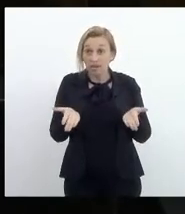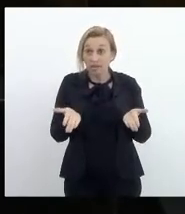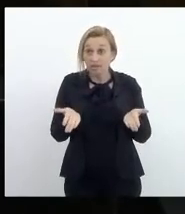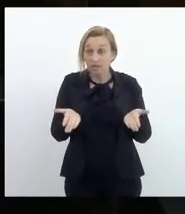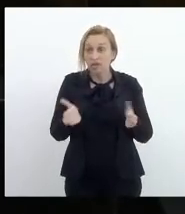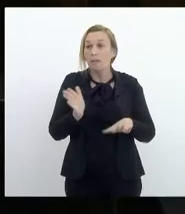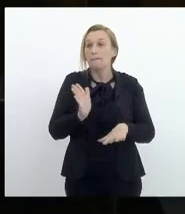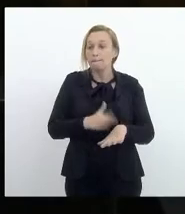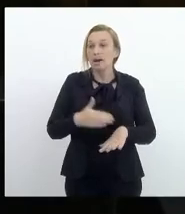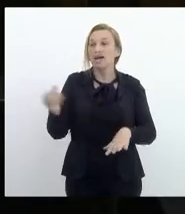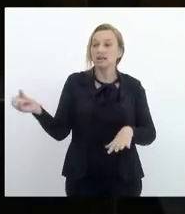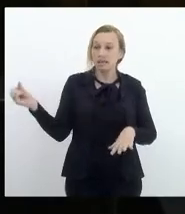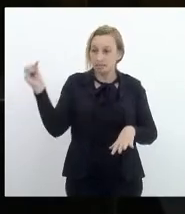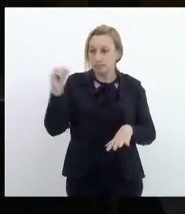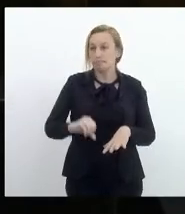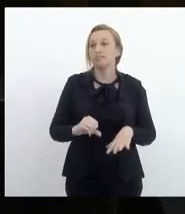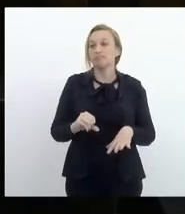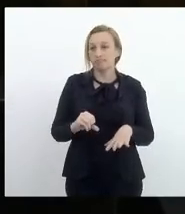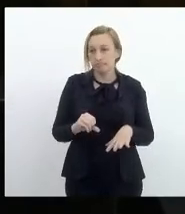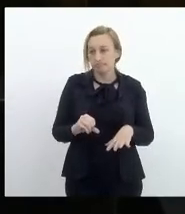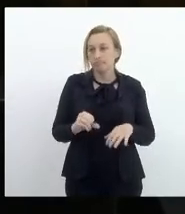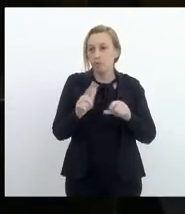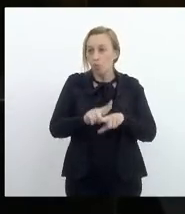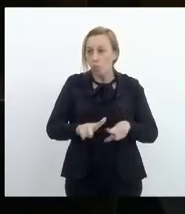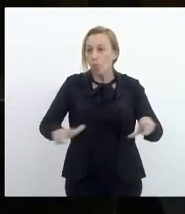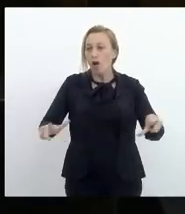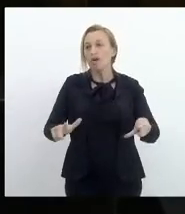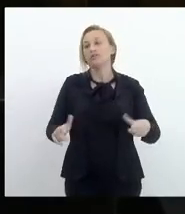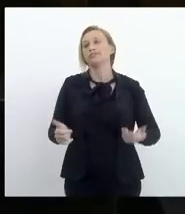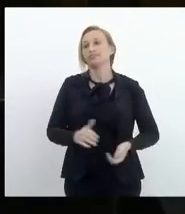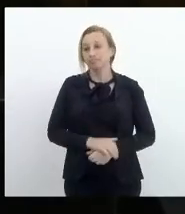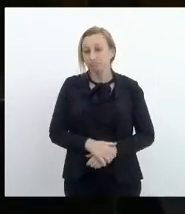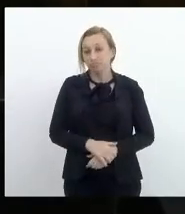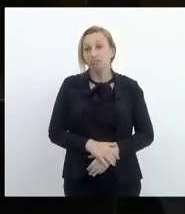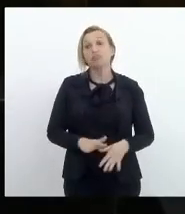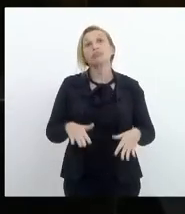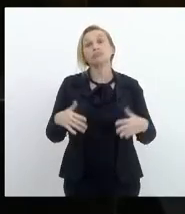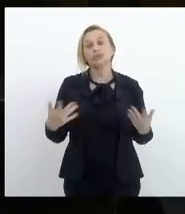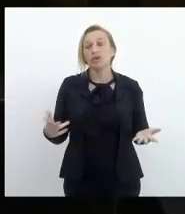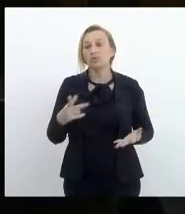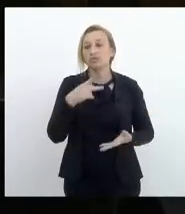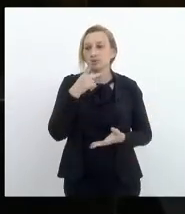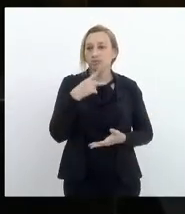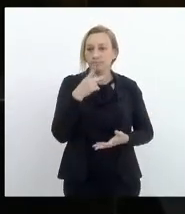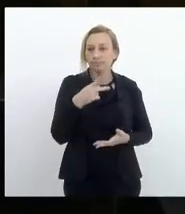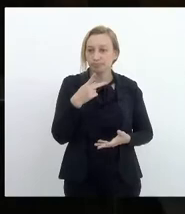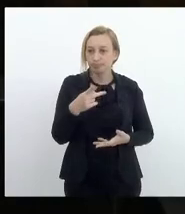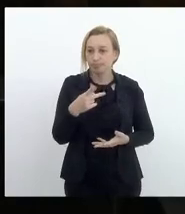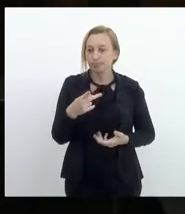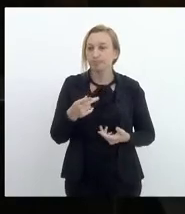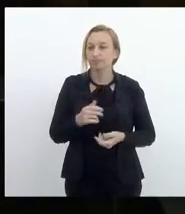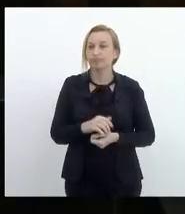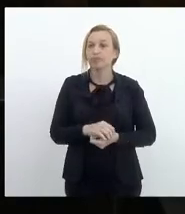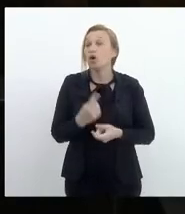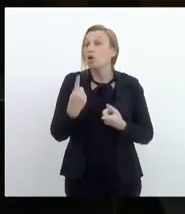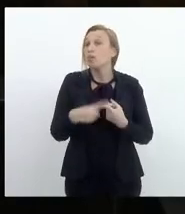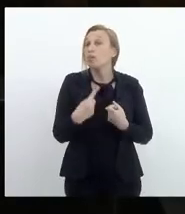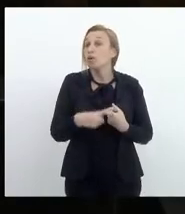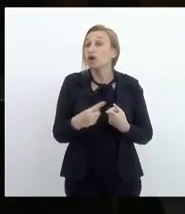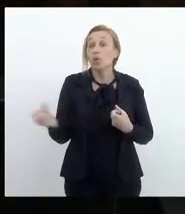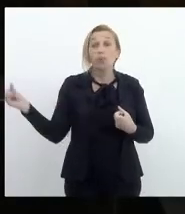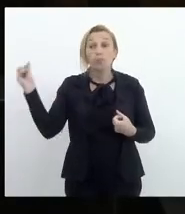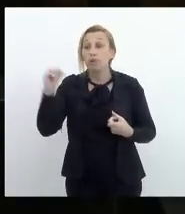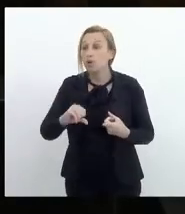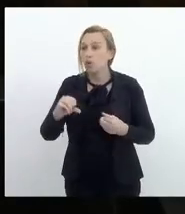mais prejudicado ficou tô fazendo essa referência porque